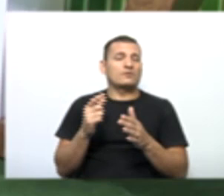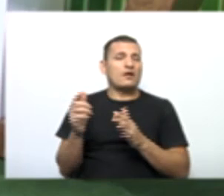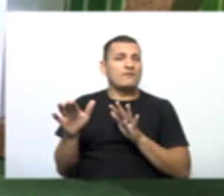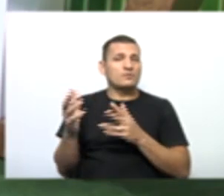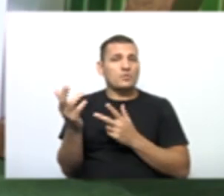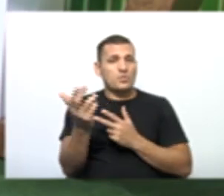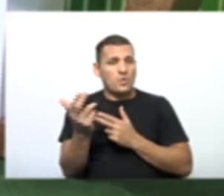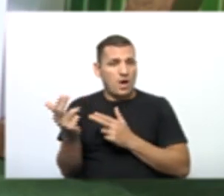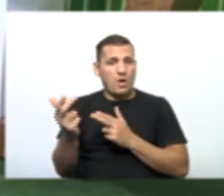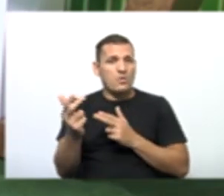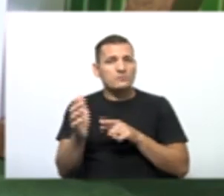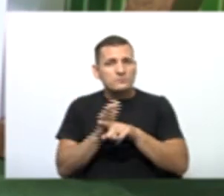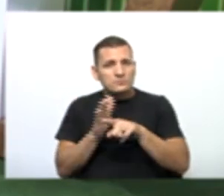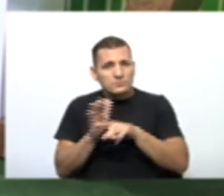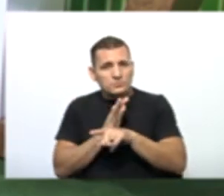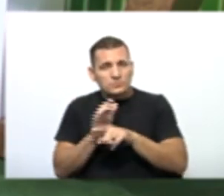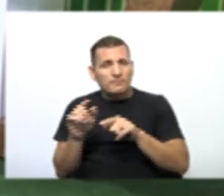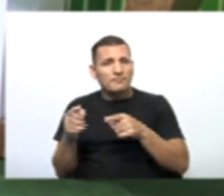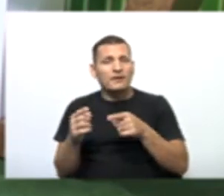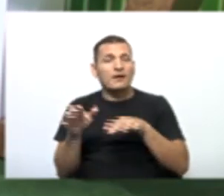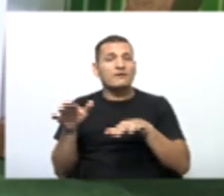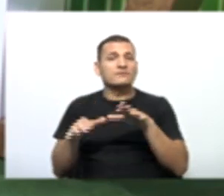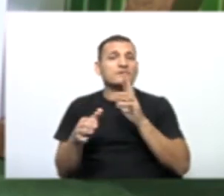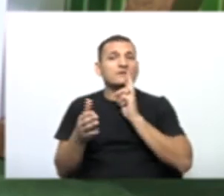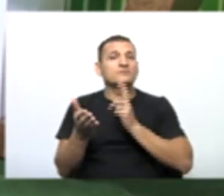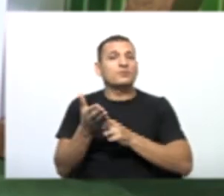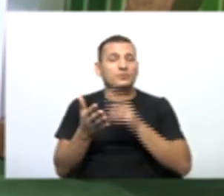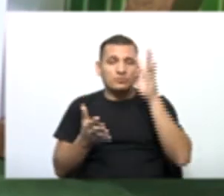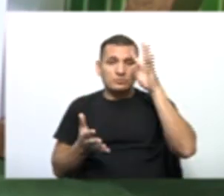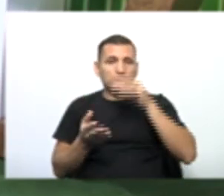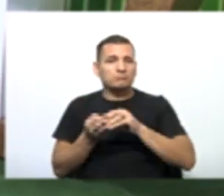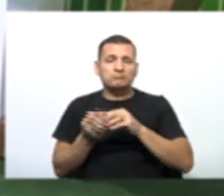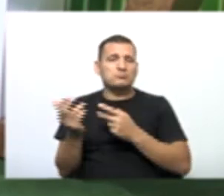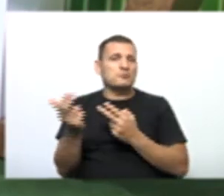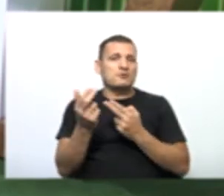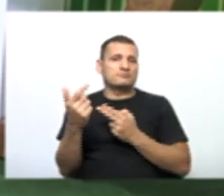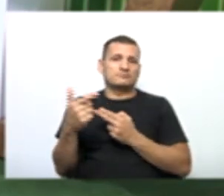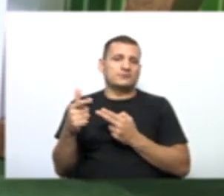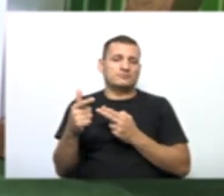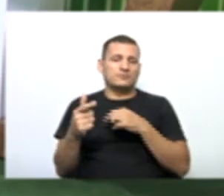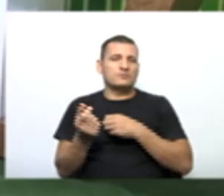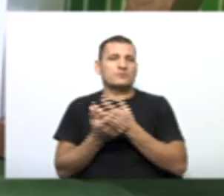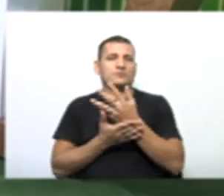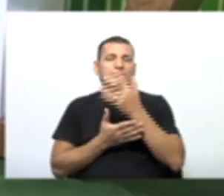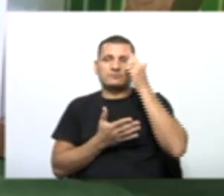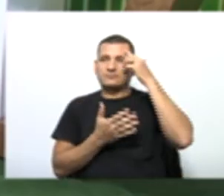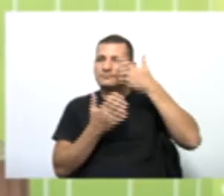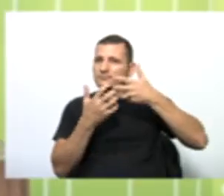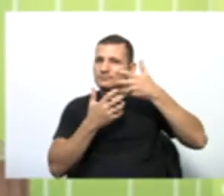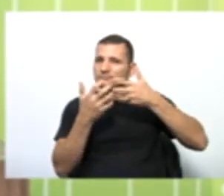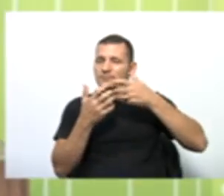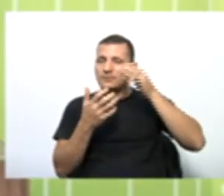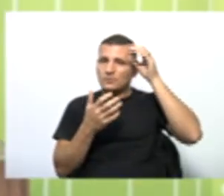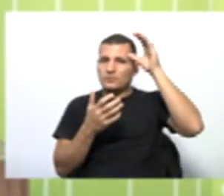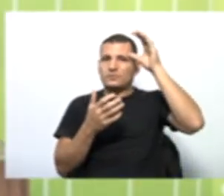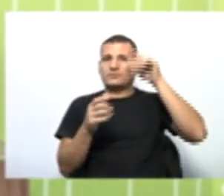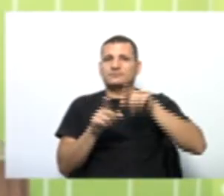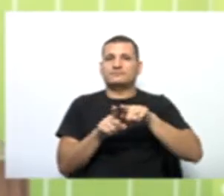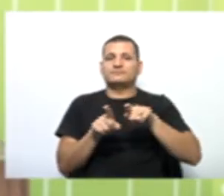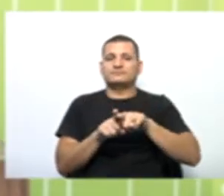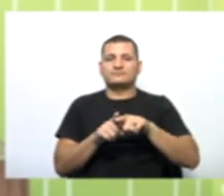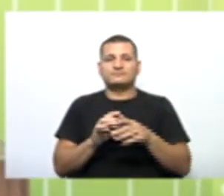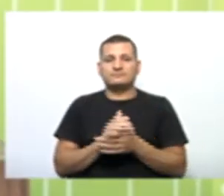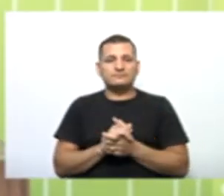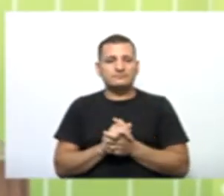não tem um ponto em comum de chegada, muitas vezes, né? Para poder gerar justamente o conhecimento e a reflexão, né? Exatamente. Então, entendido o